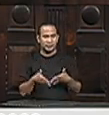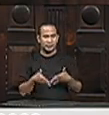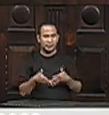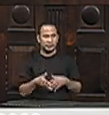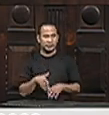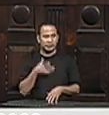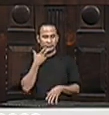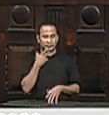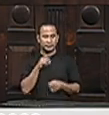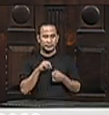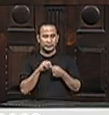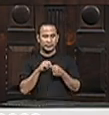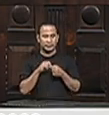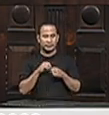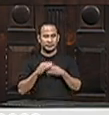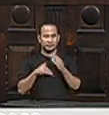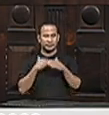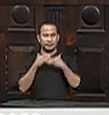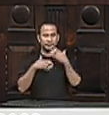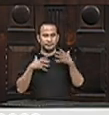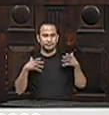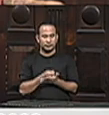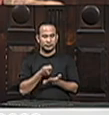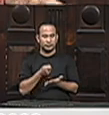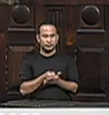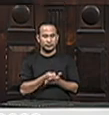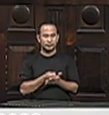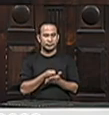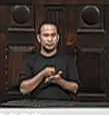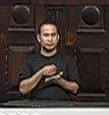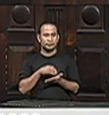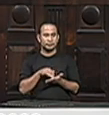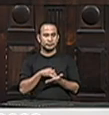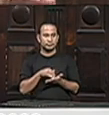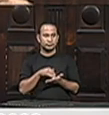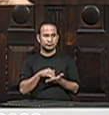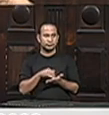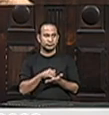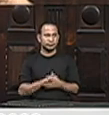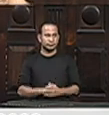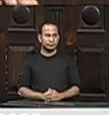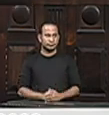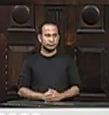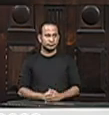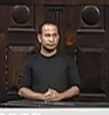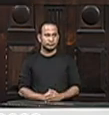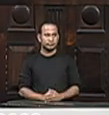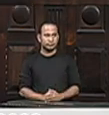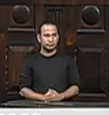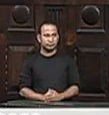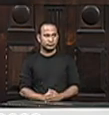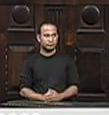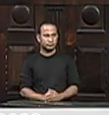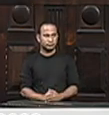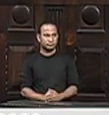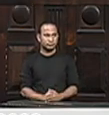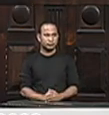como mensagem do Executivo, cabe a nós, dentro da nossa função de elaboração